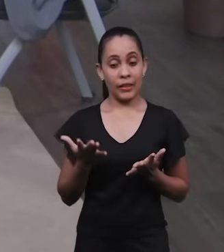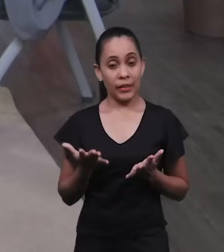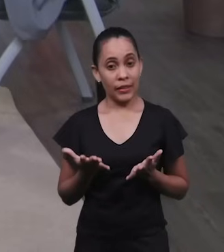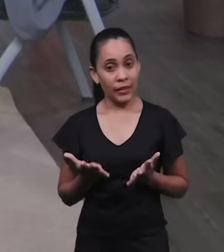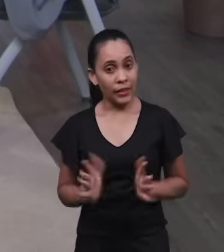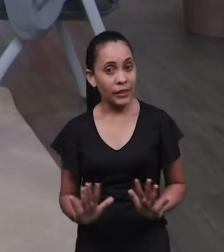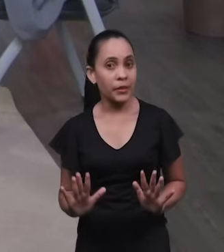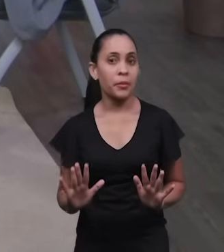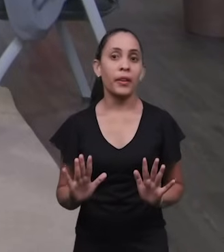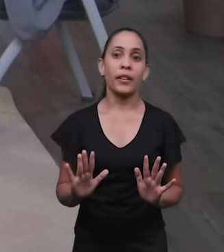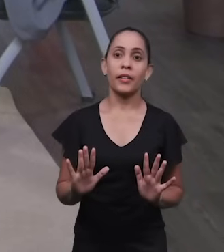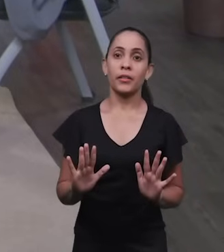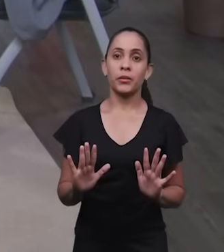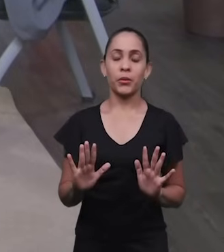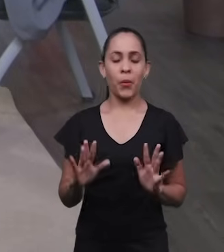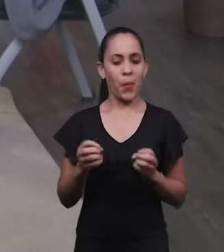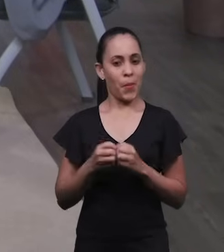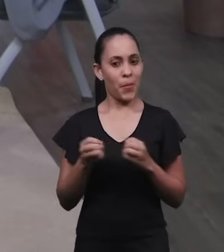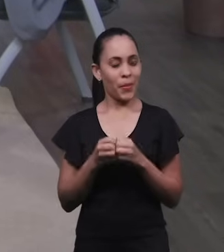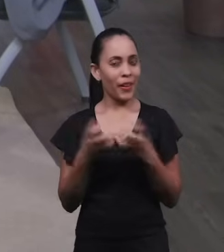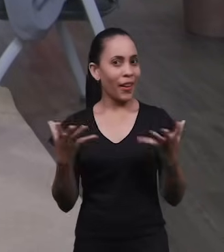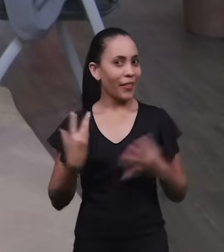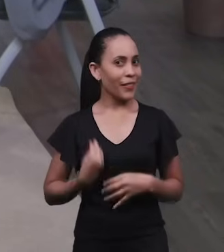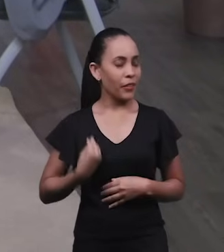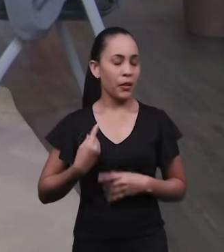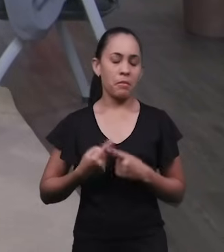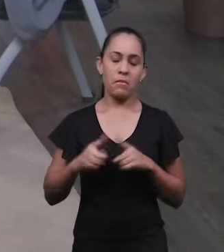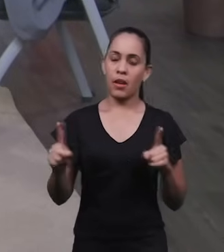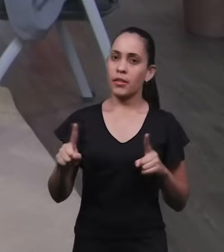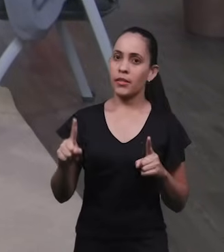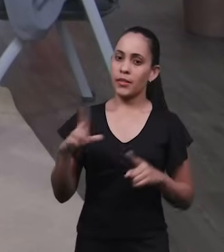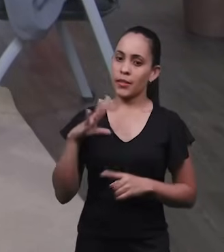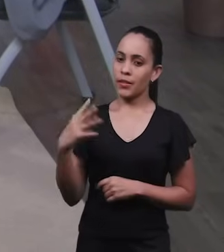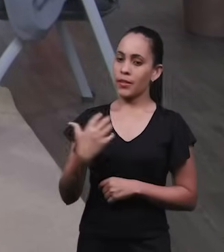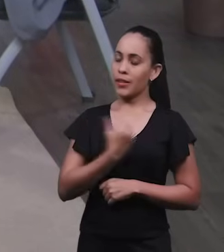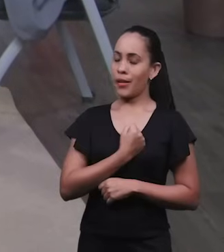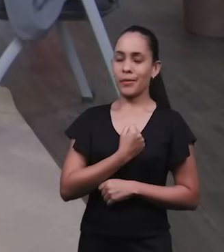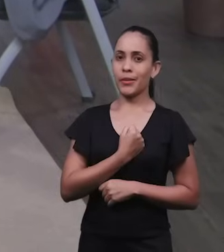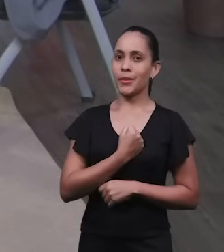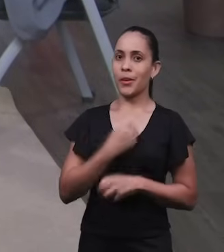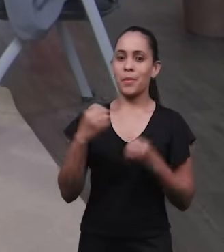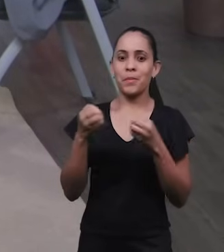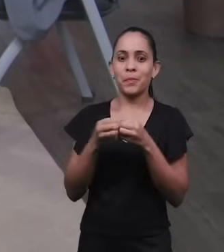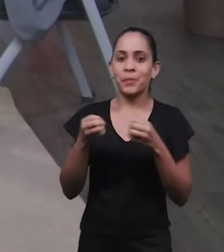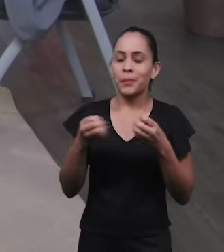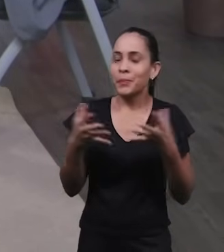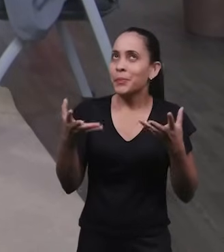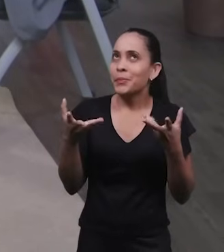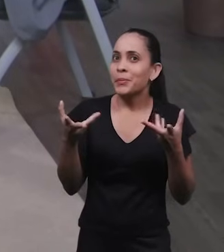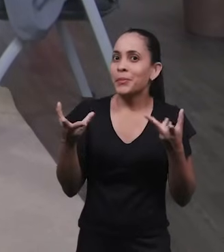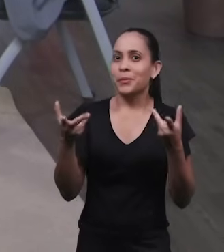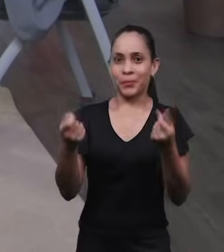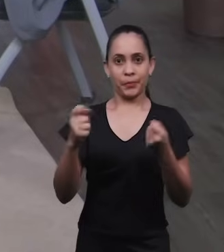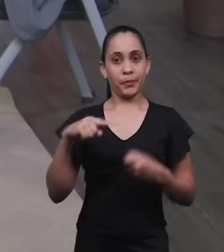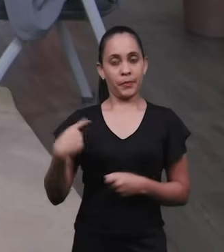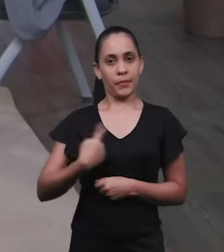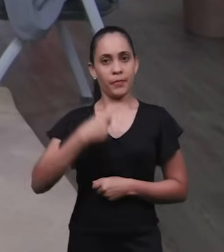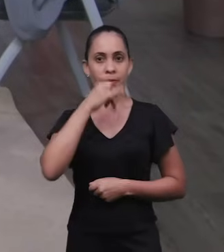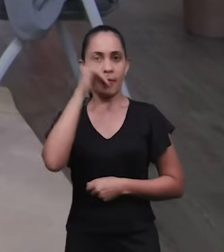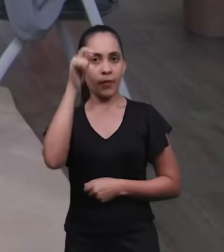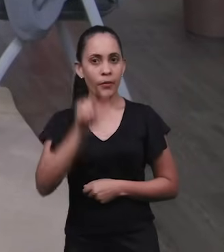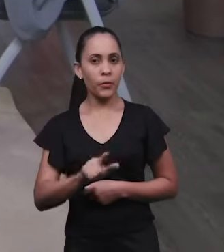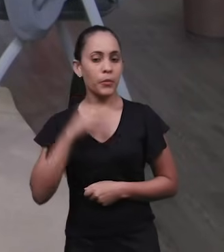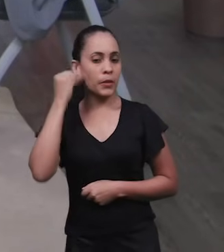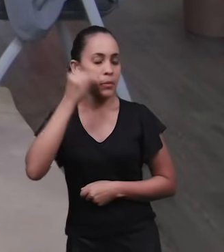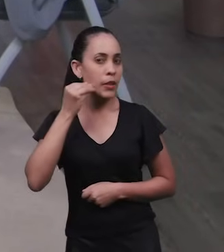da vida, mas a salvação é um milagre precioso. E nós estamos aqui para contar mais uma vez